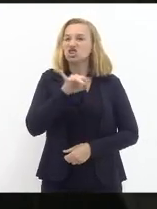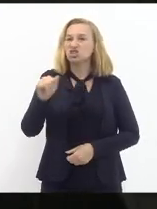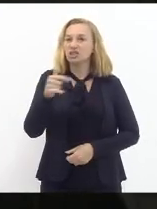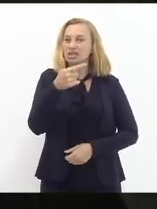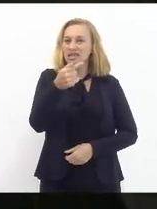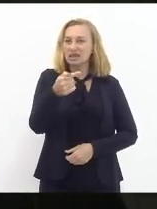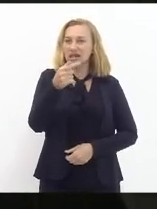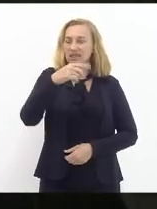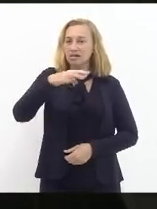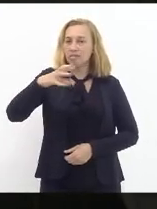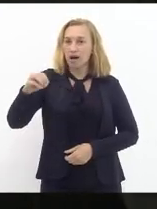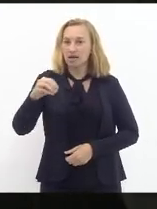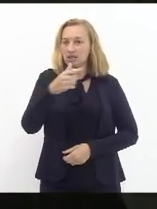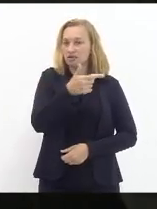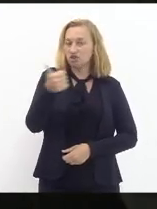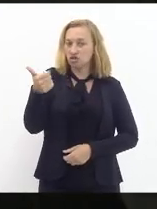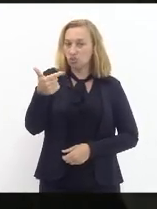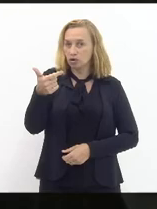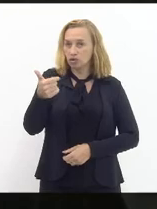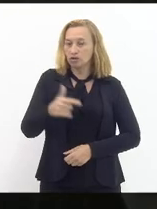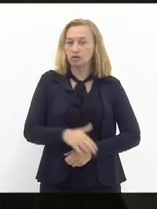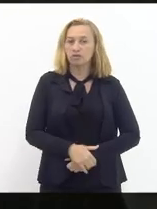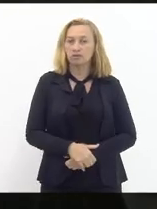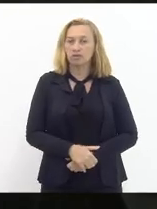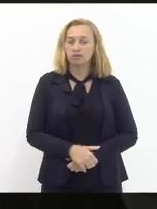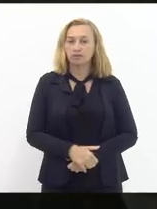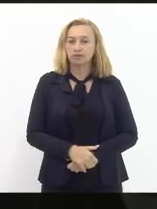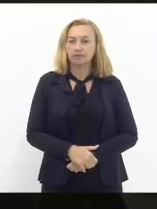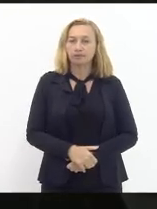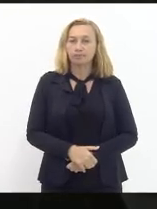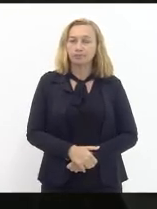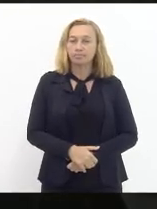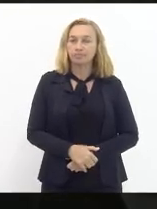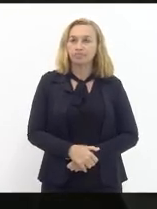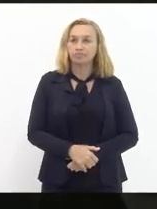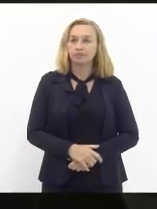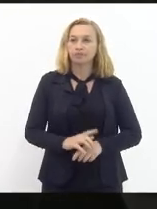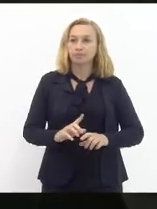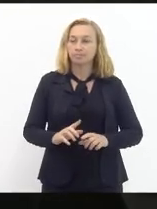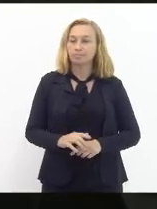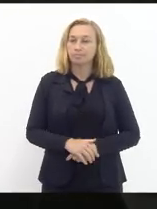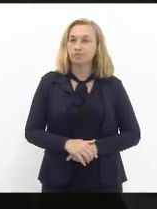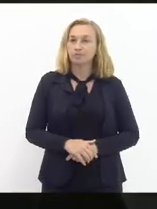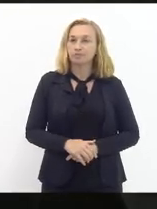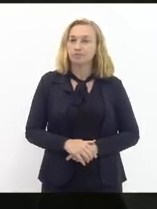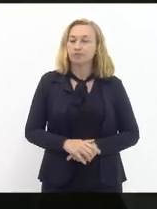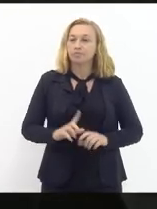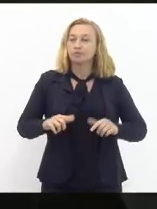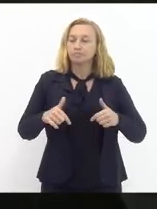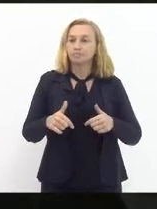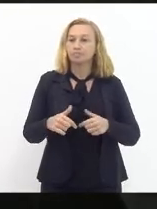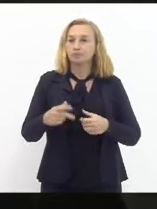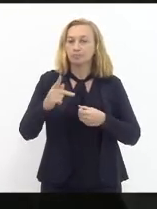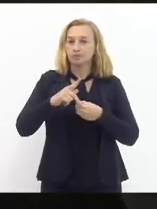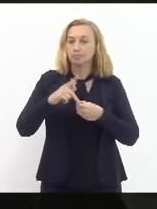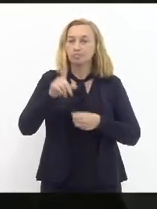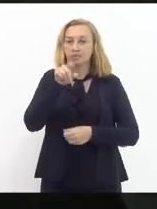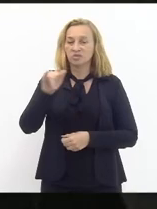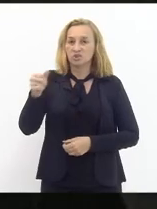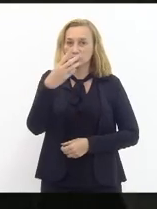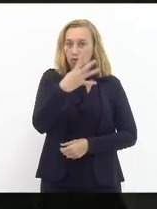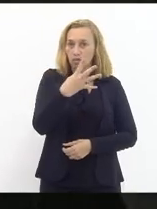7 de março de 22. A ação da Petrobras, que no dia 4